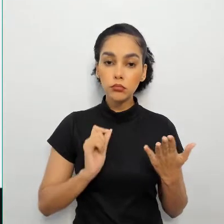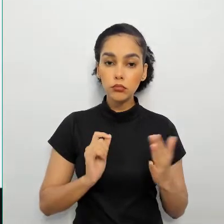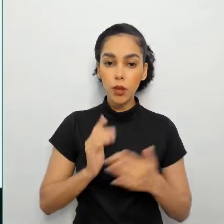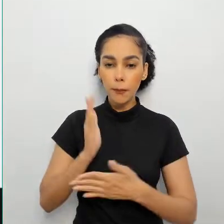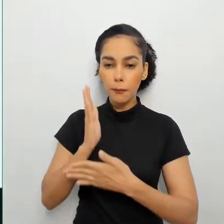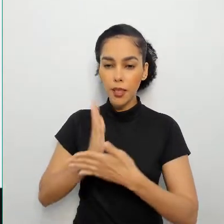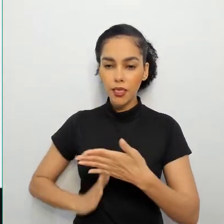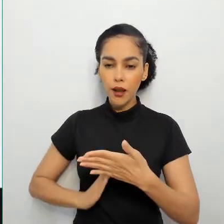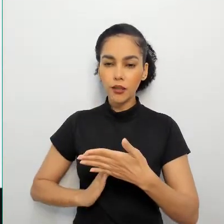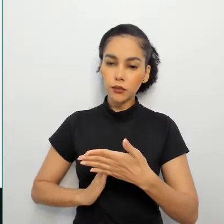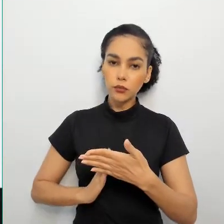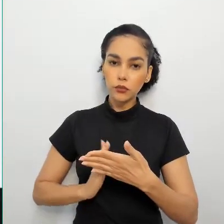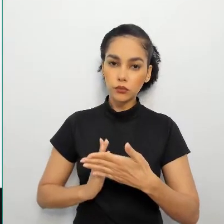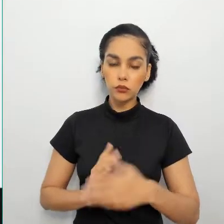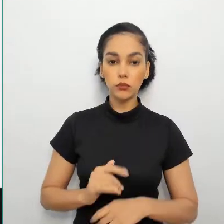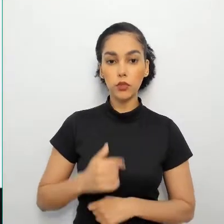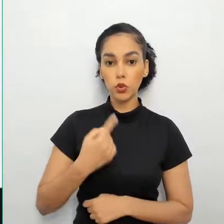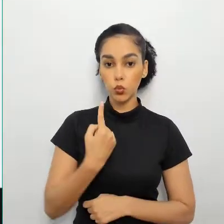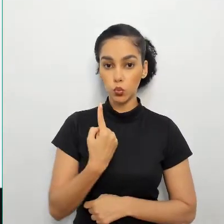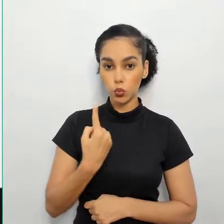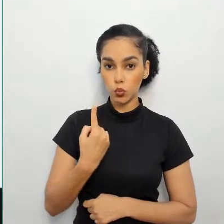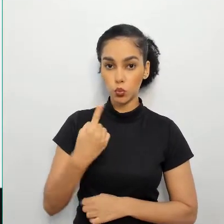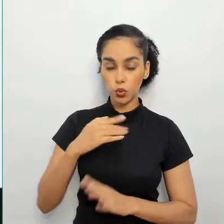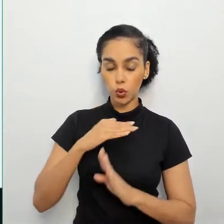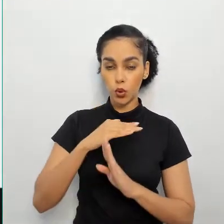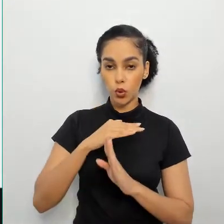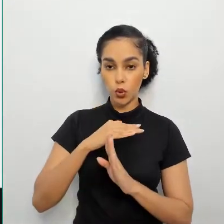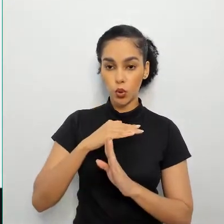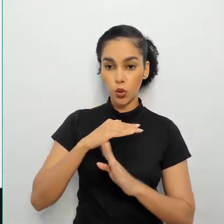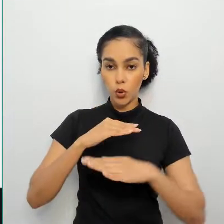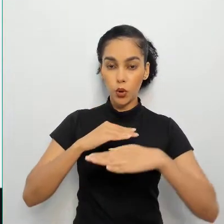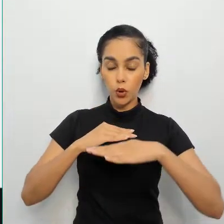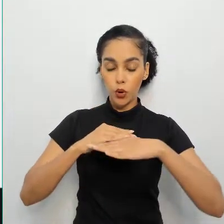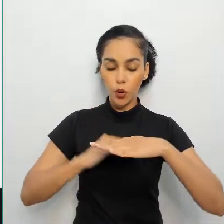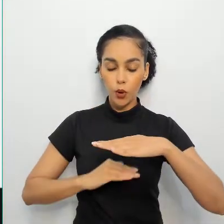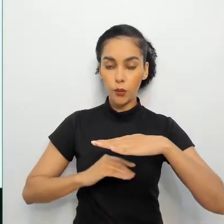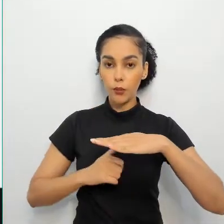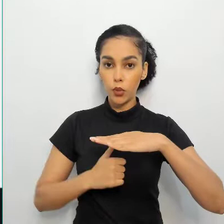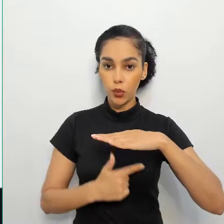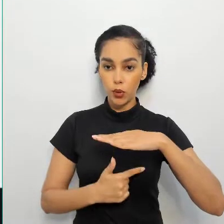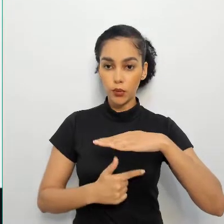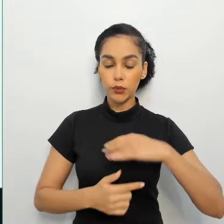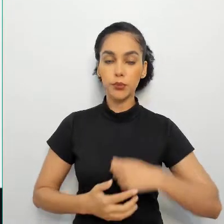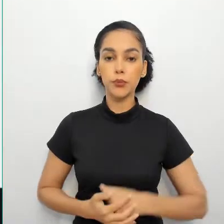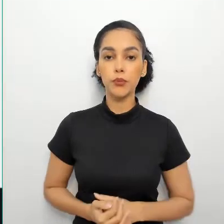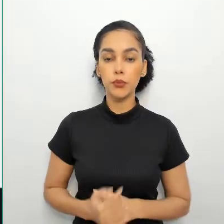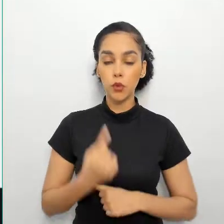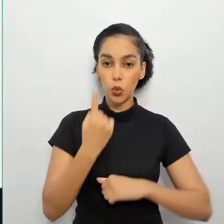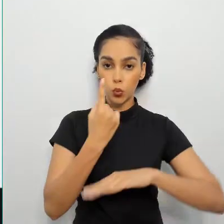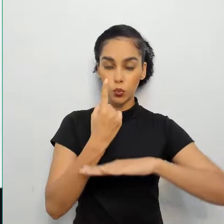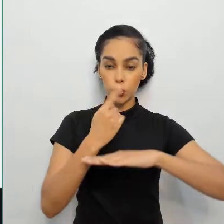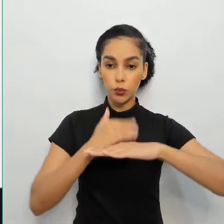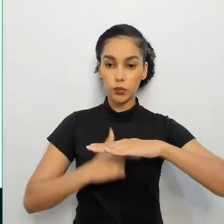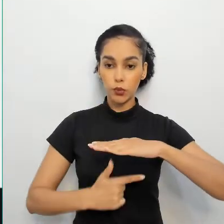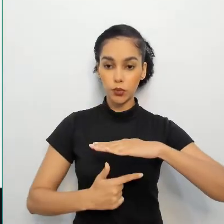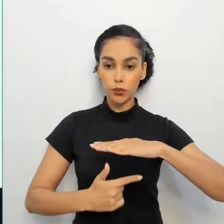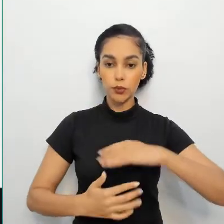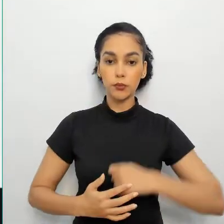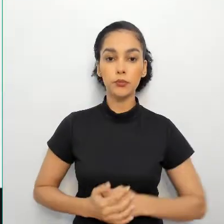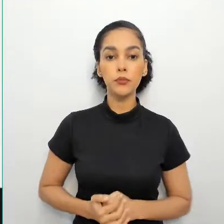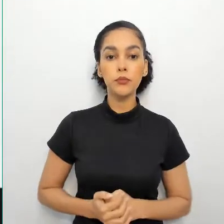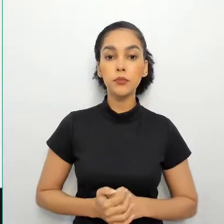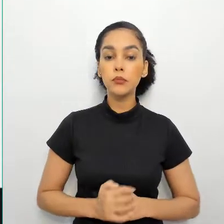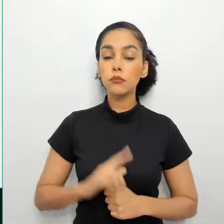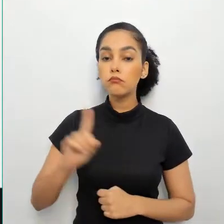primeiro. Por isso que o lado do próximo é 1 sobre 2. Aí eu vou colocar aqui na sequência a próxima medida, 1 sobre 2. Depois